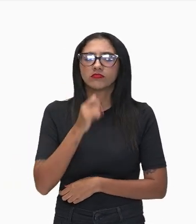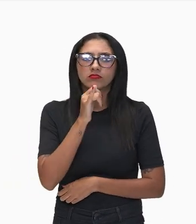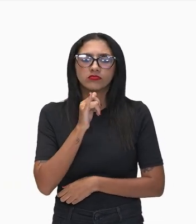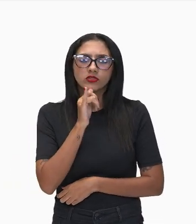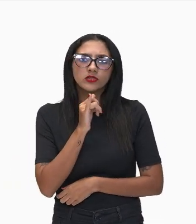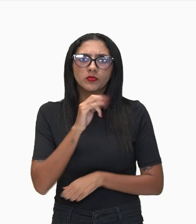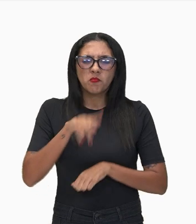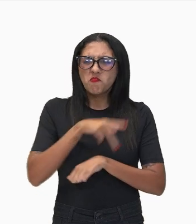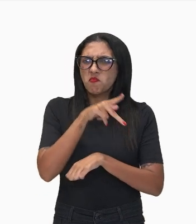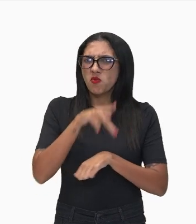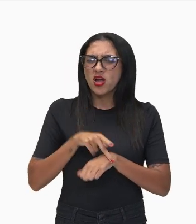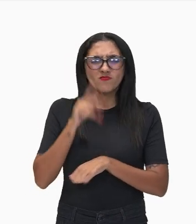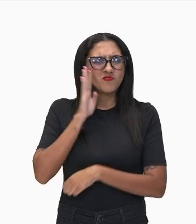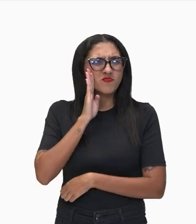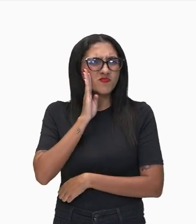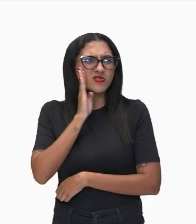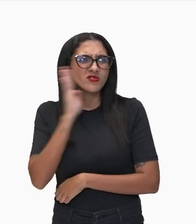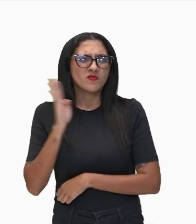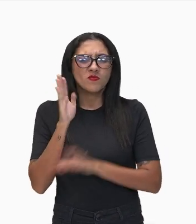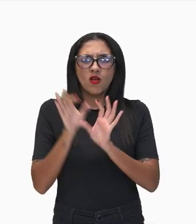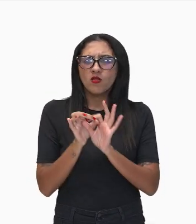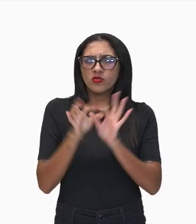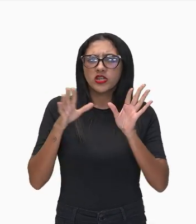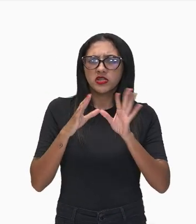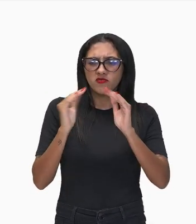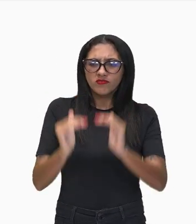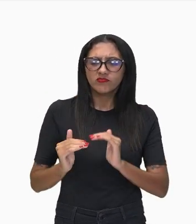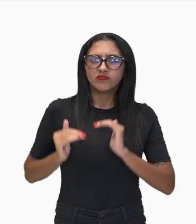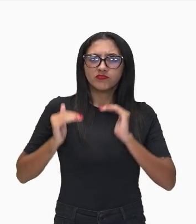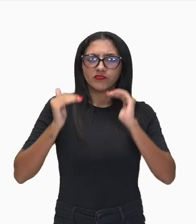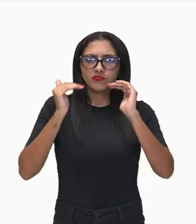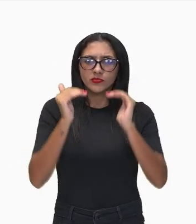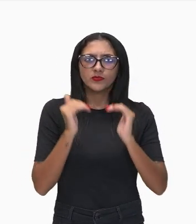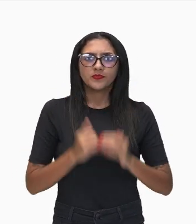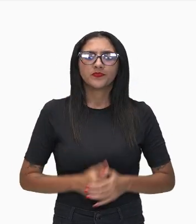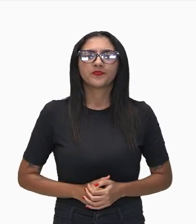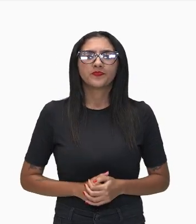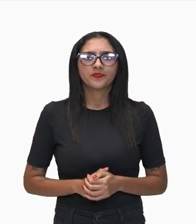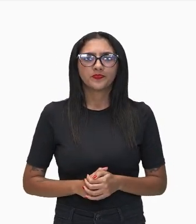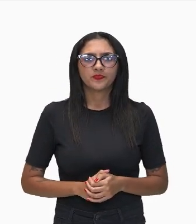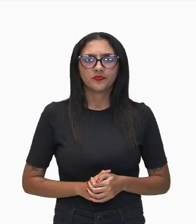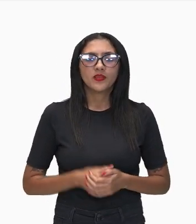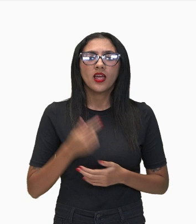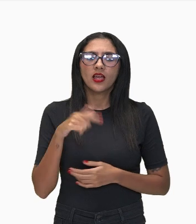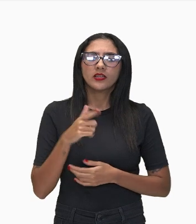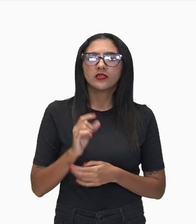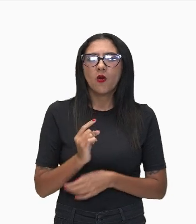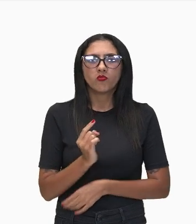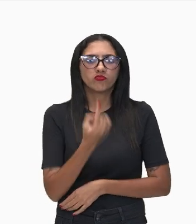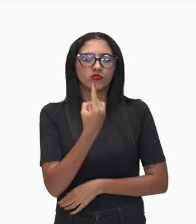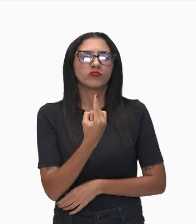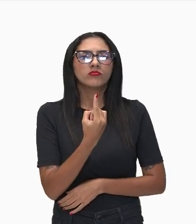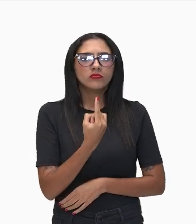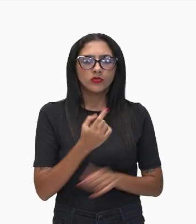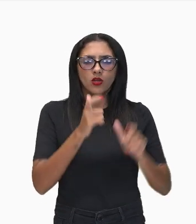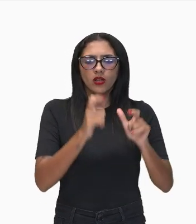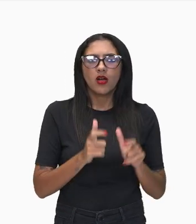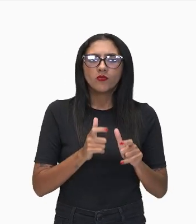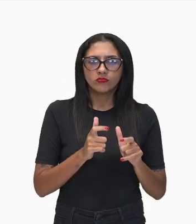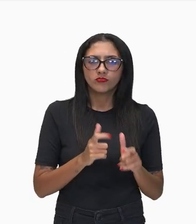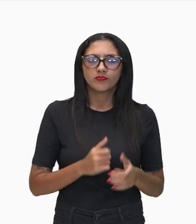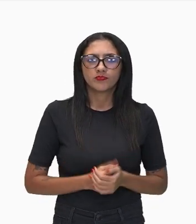que é soberano, que é independente, né? Então, o Estado-nação é aquela unidade que é formada por